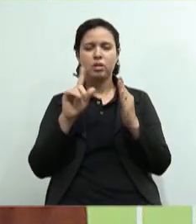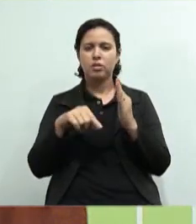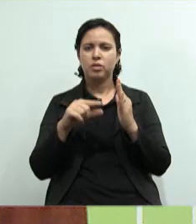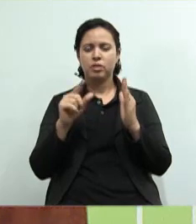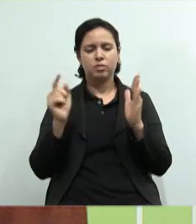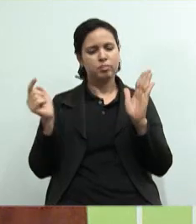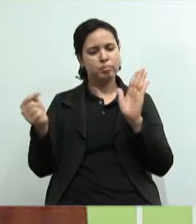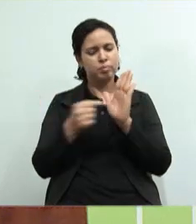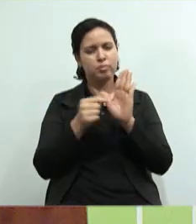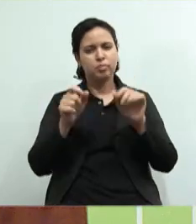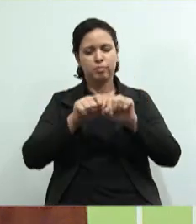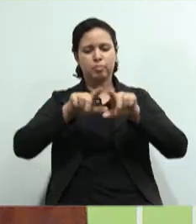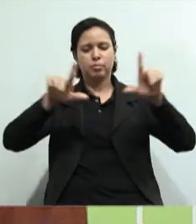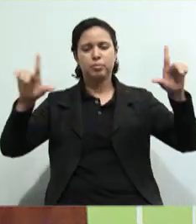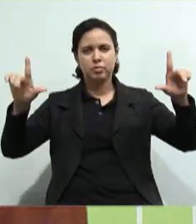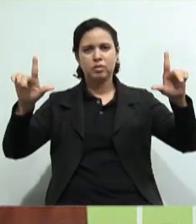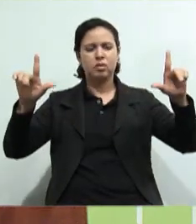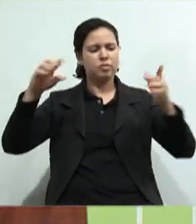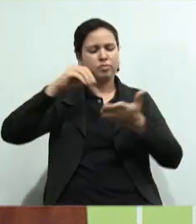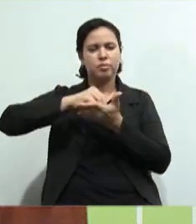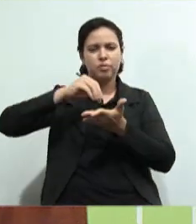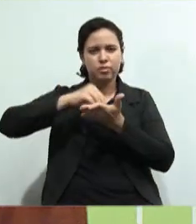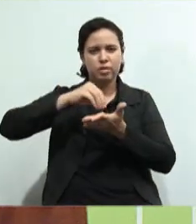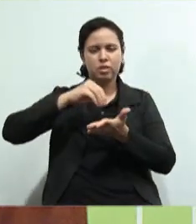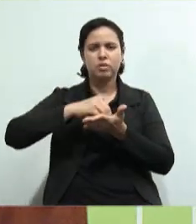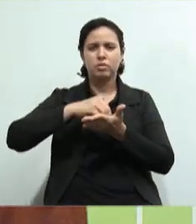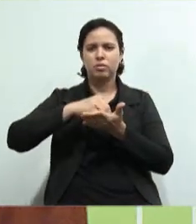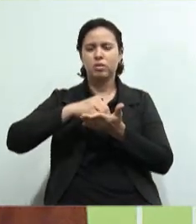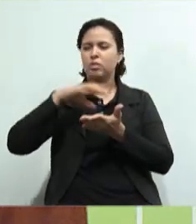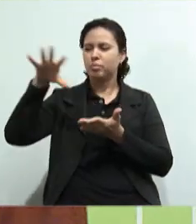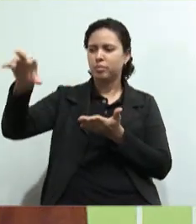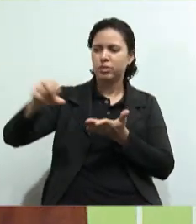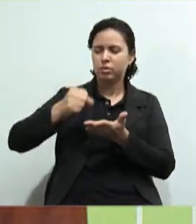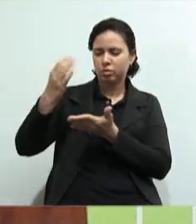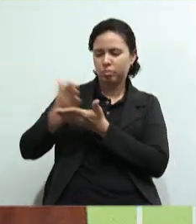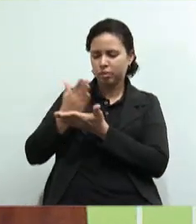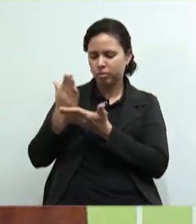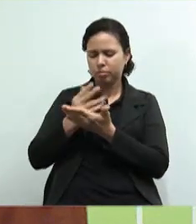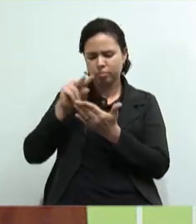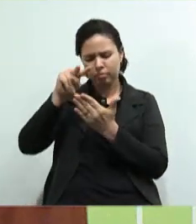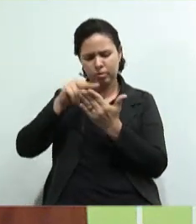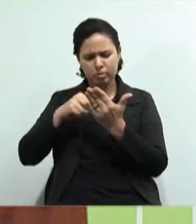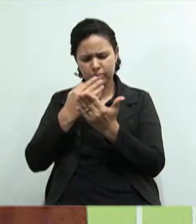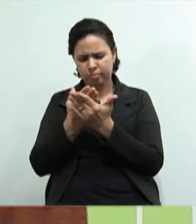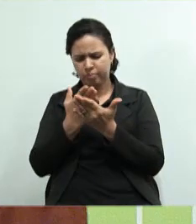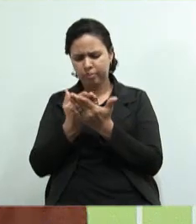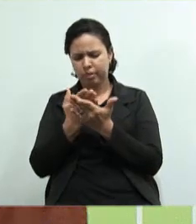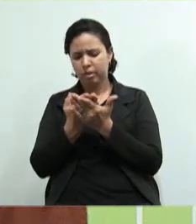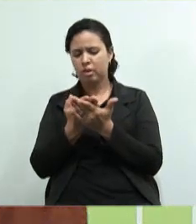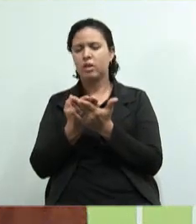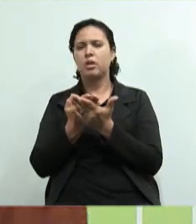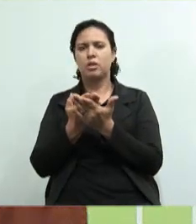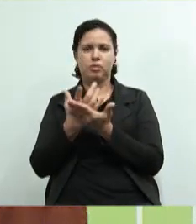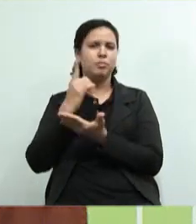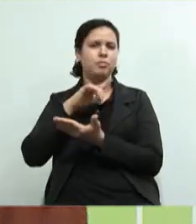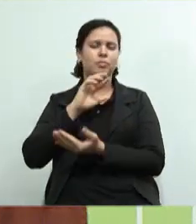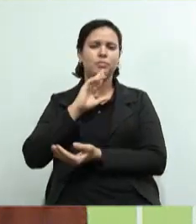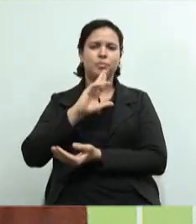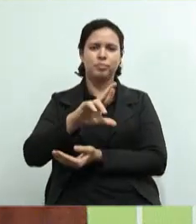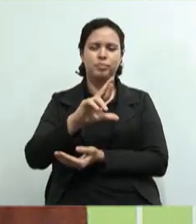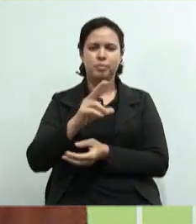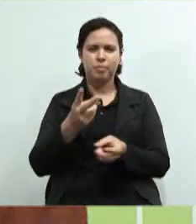equipamento, não está funcionando, pega o manual e aí começa a estudar toda a situação. Não sei se